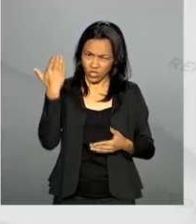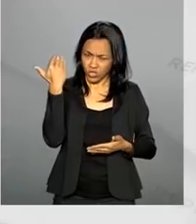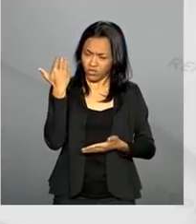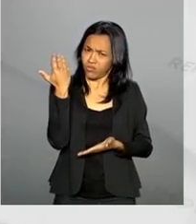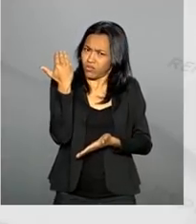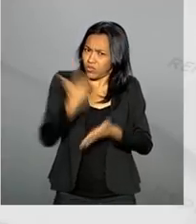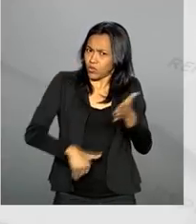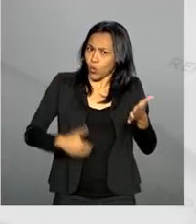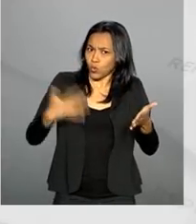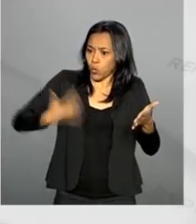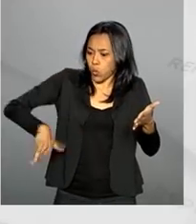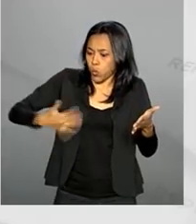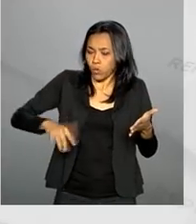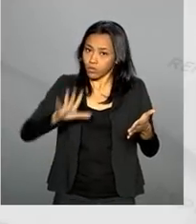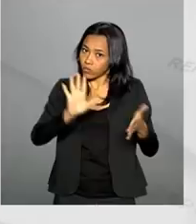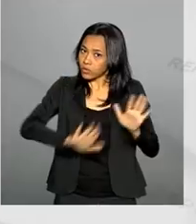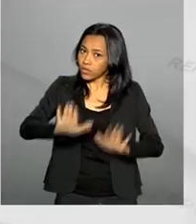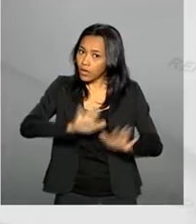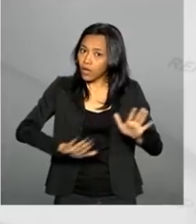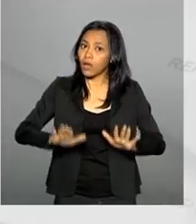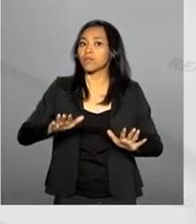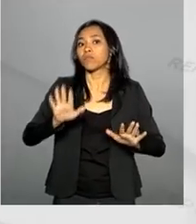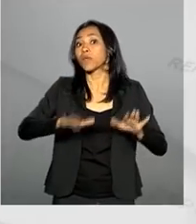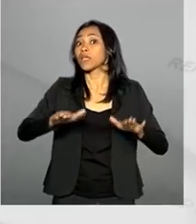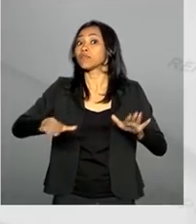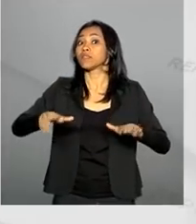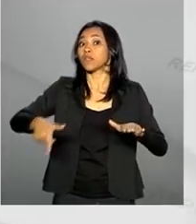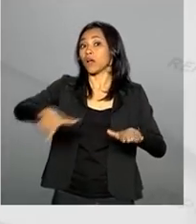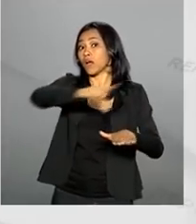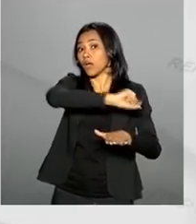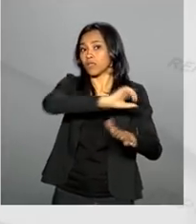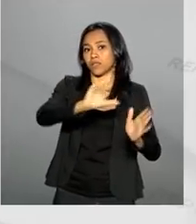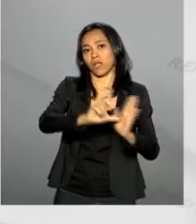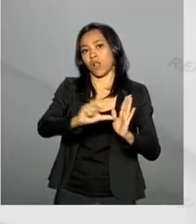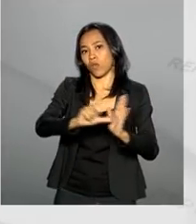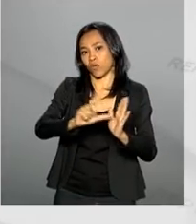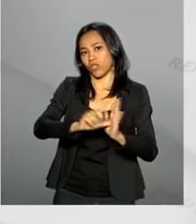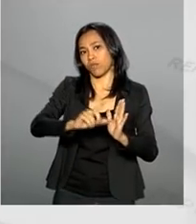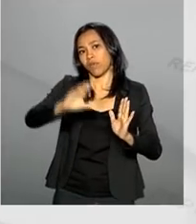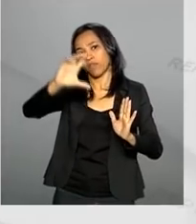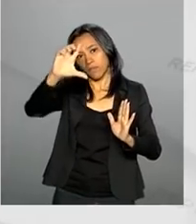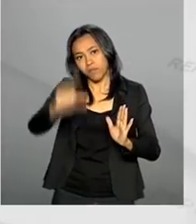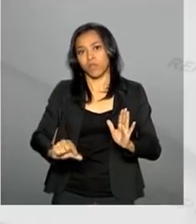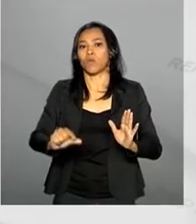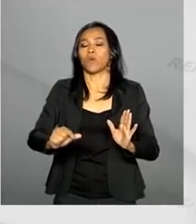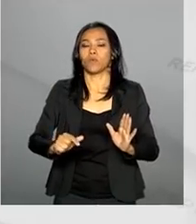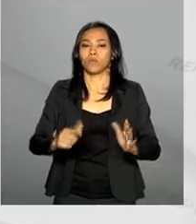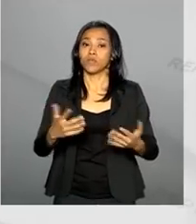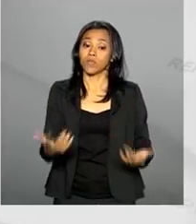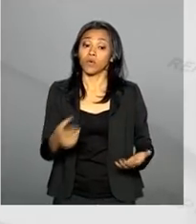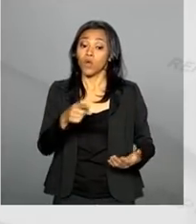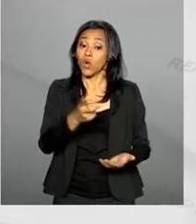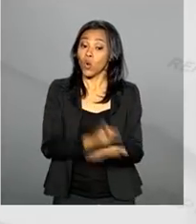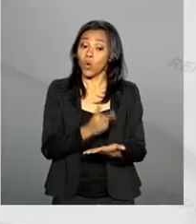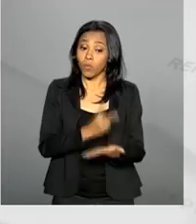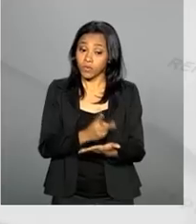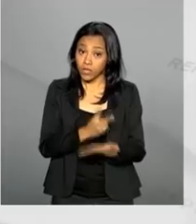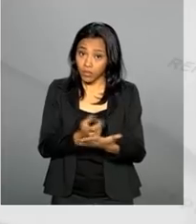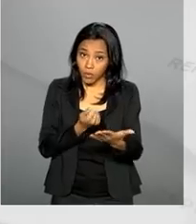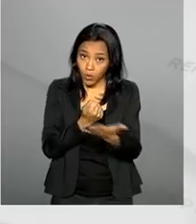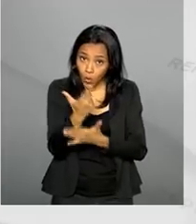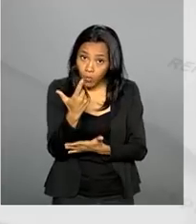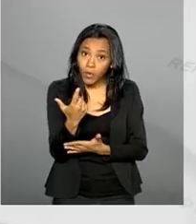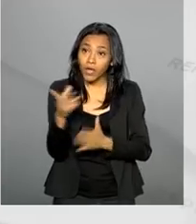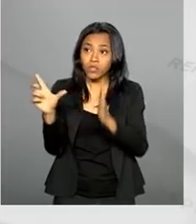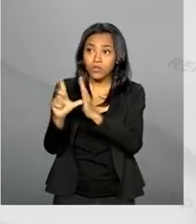muitas lojas podem reajustar os preços antes da liquidação para fazer abatimentos maiores compre sempre produtos de